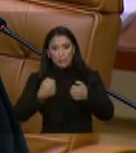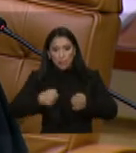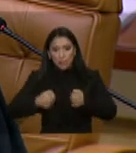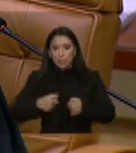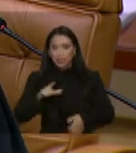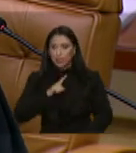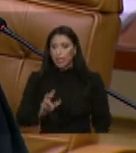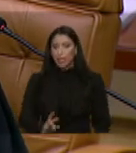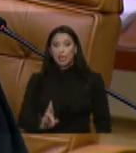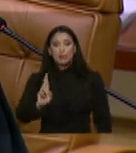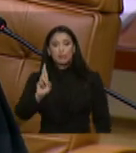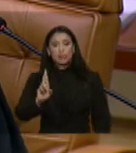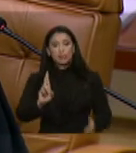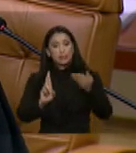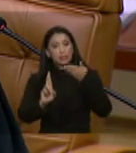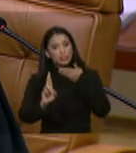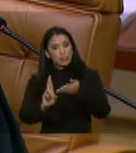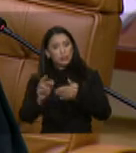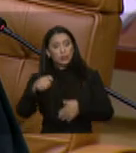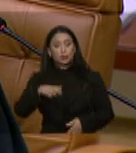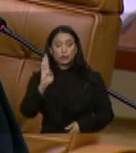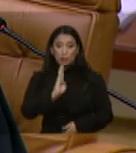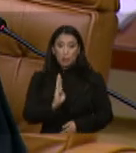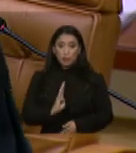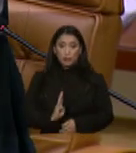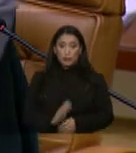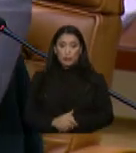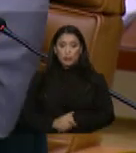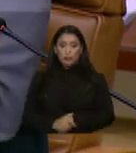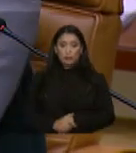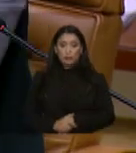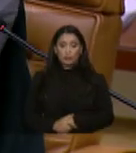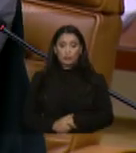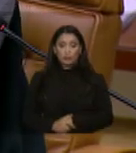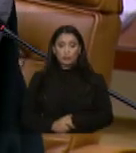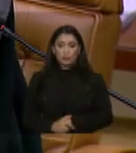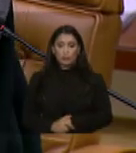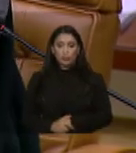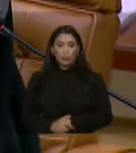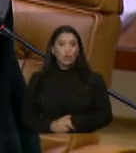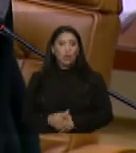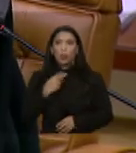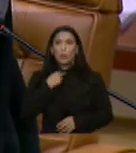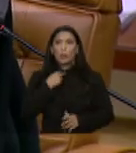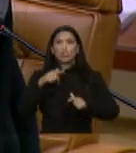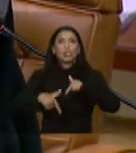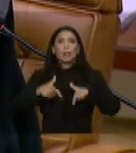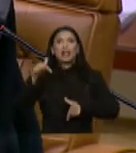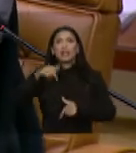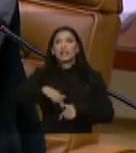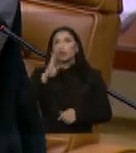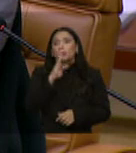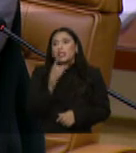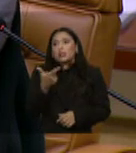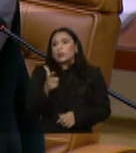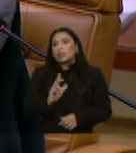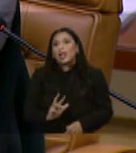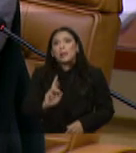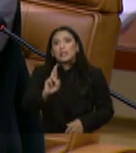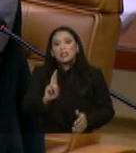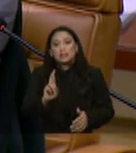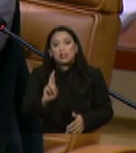não é possível é que atue no Brasil é 100 é teu um acesso ao Brasil porque senão